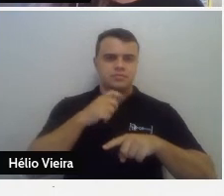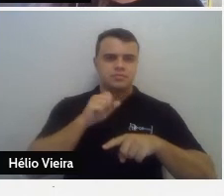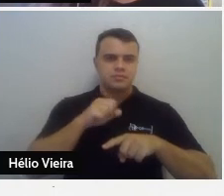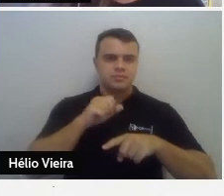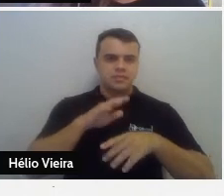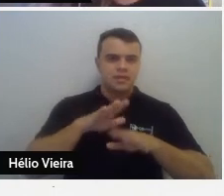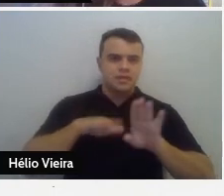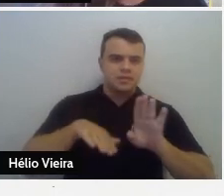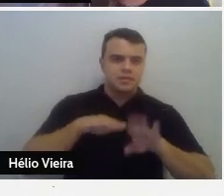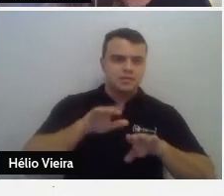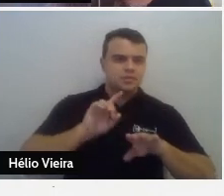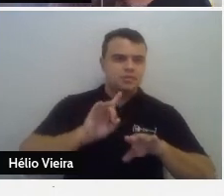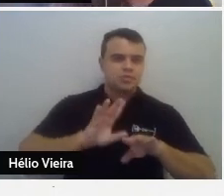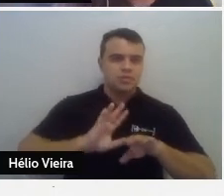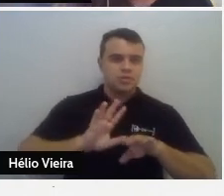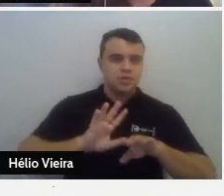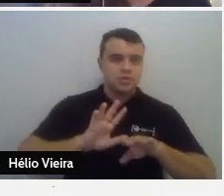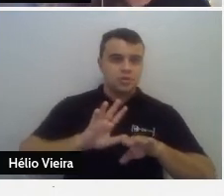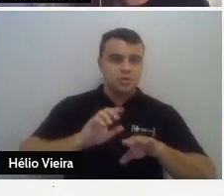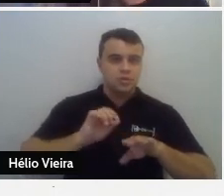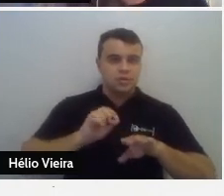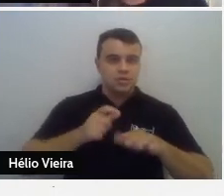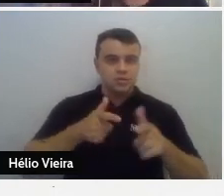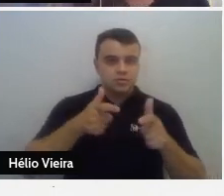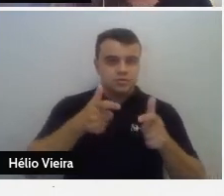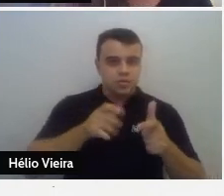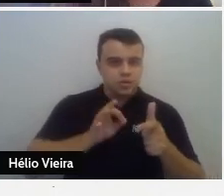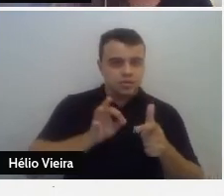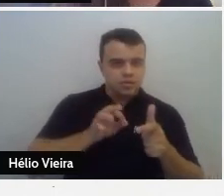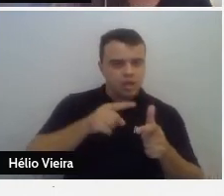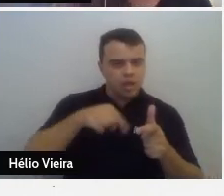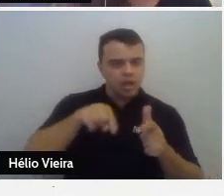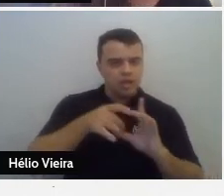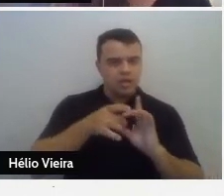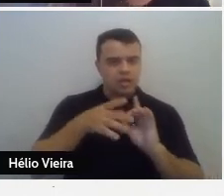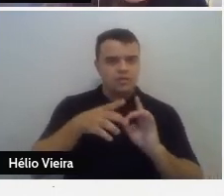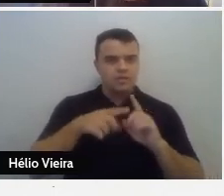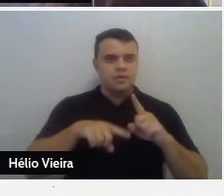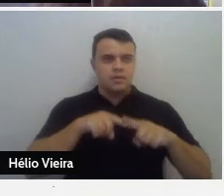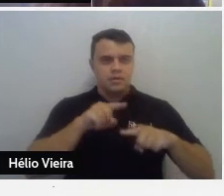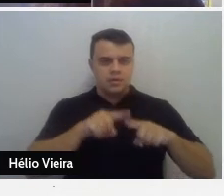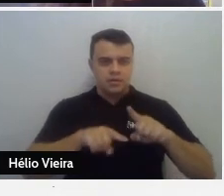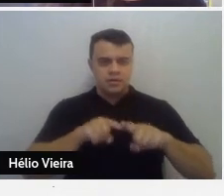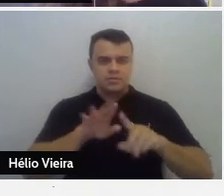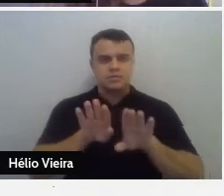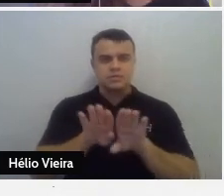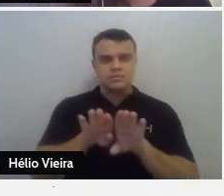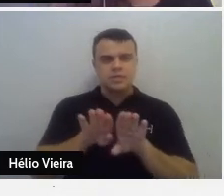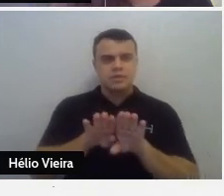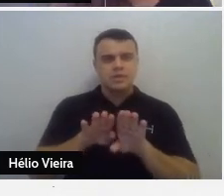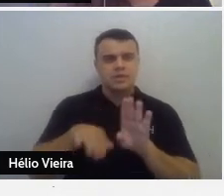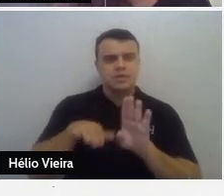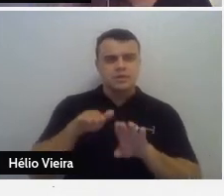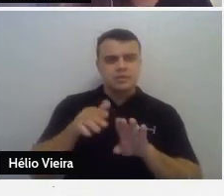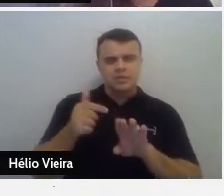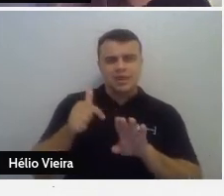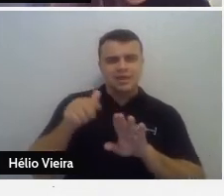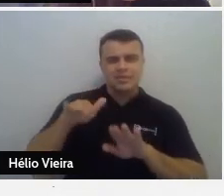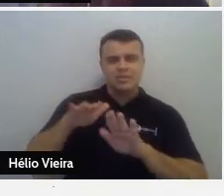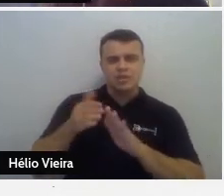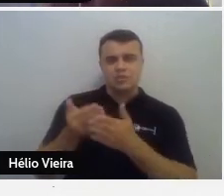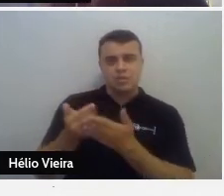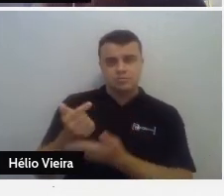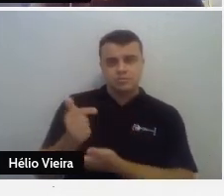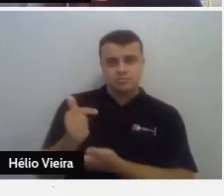seja não seja na infraestrutura, na disponibilidade de recursos, né, que nem sempre muitas escolas